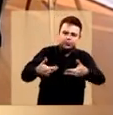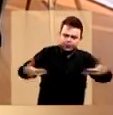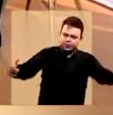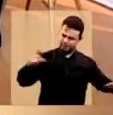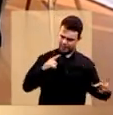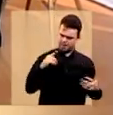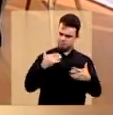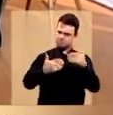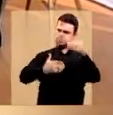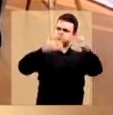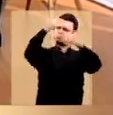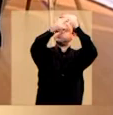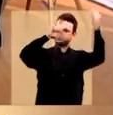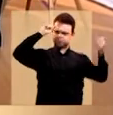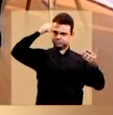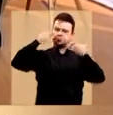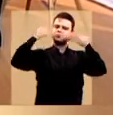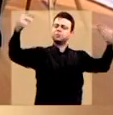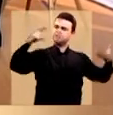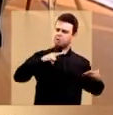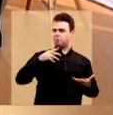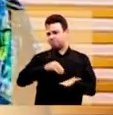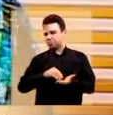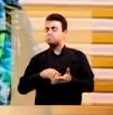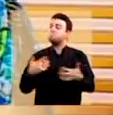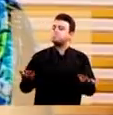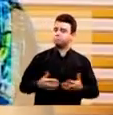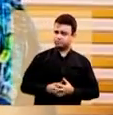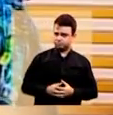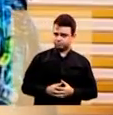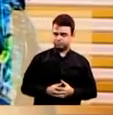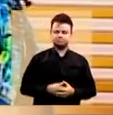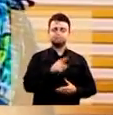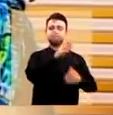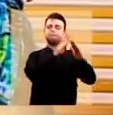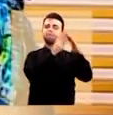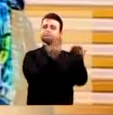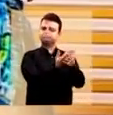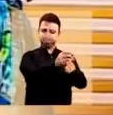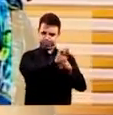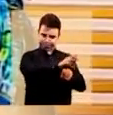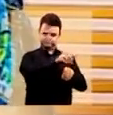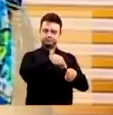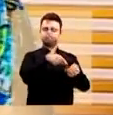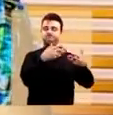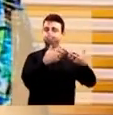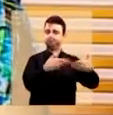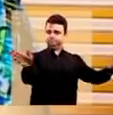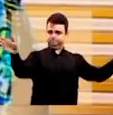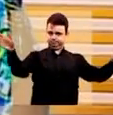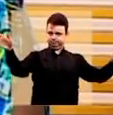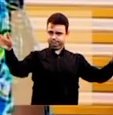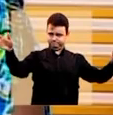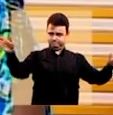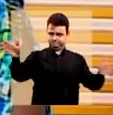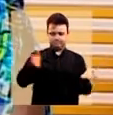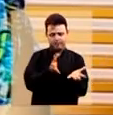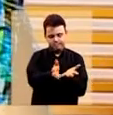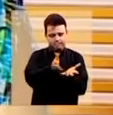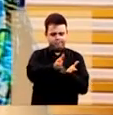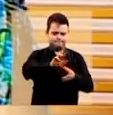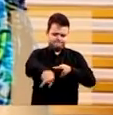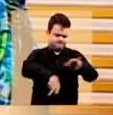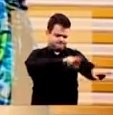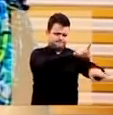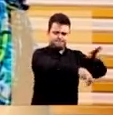tem avançado nesse quesito ou ainda falta muito? Eu vejo a educação como um processo amplo. Não necessariamente que ela aconteça